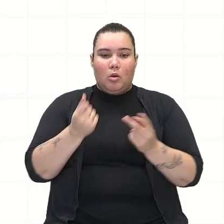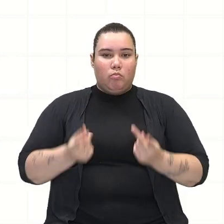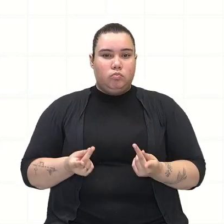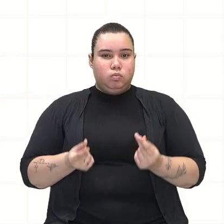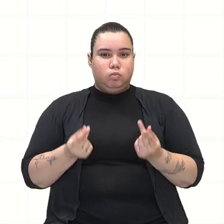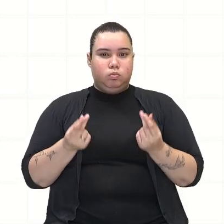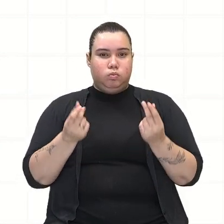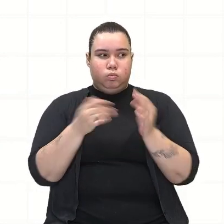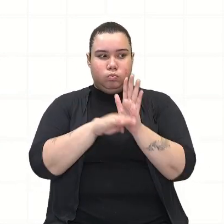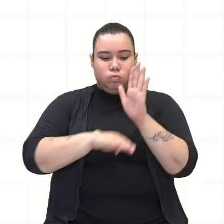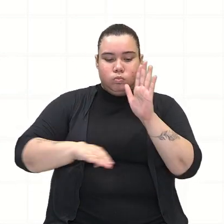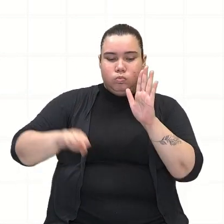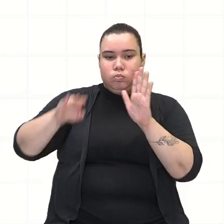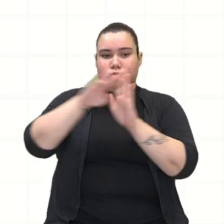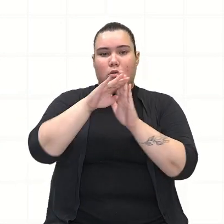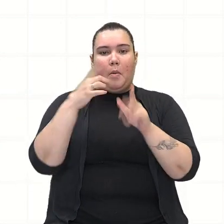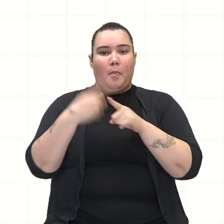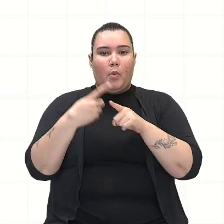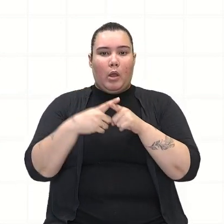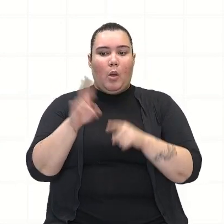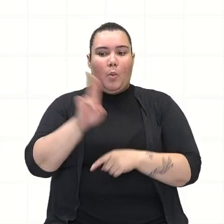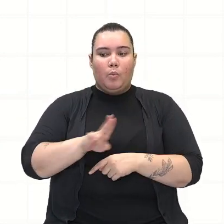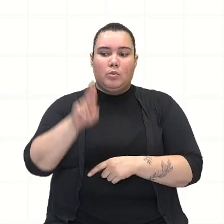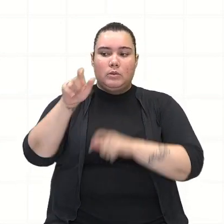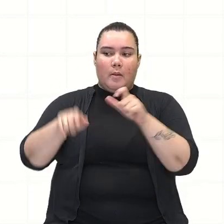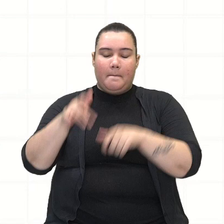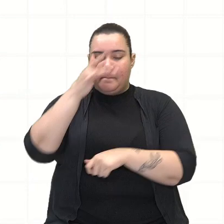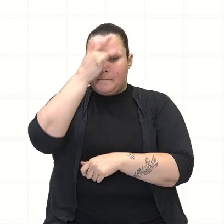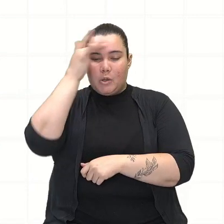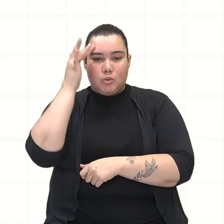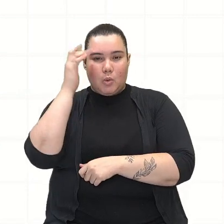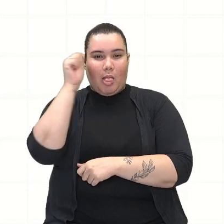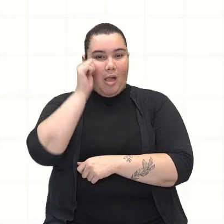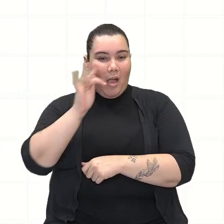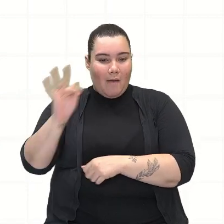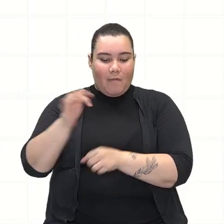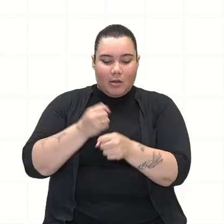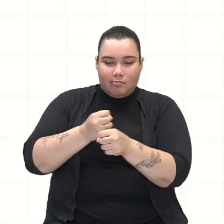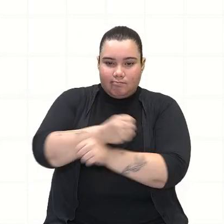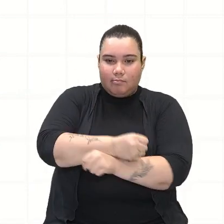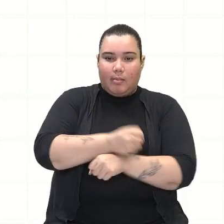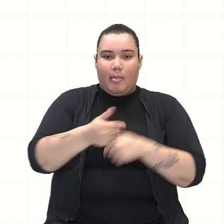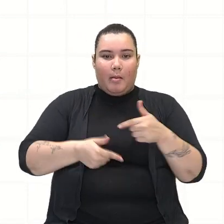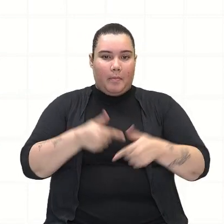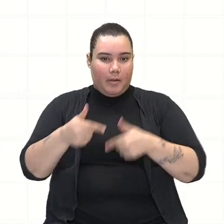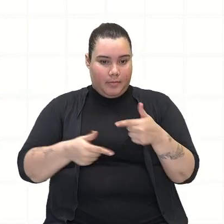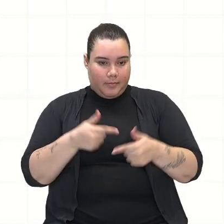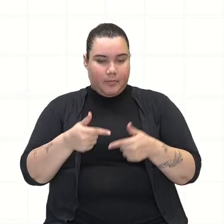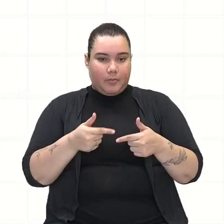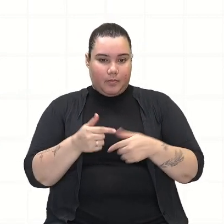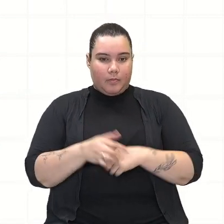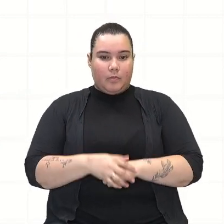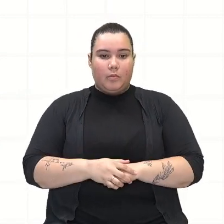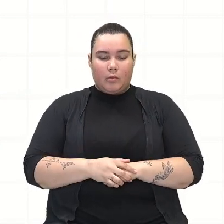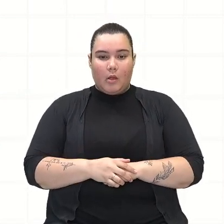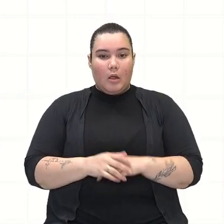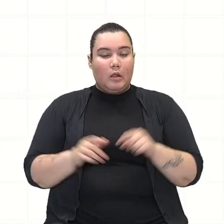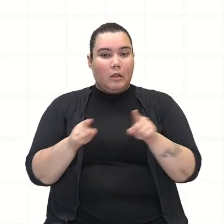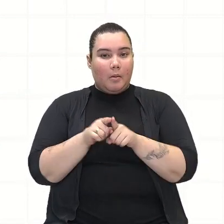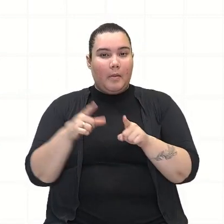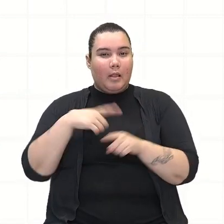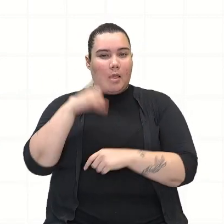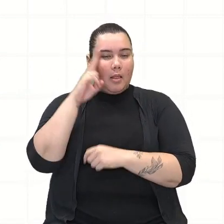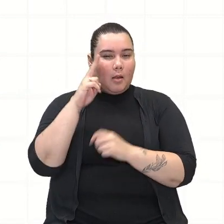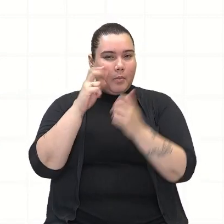meio do tráfico de escravizados. E aí entra muito na conta aquela questão dos portos não oficiais,